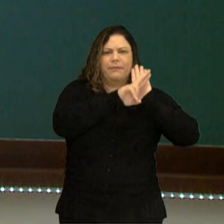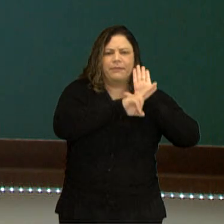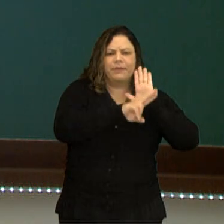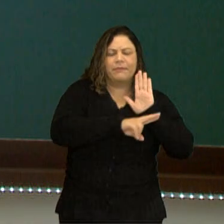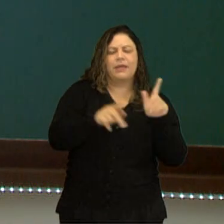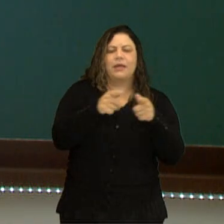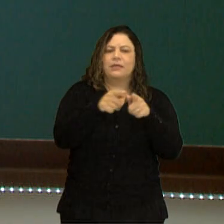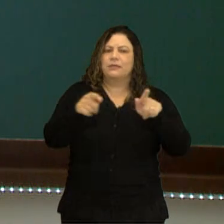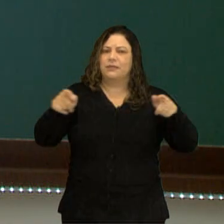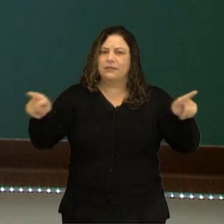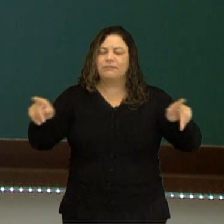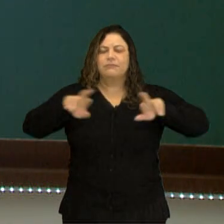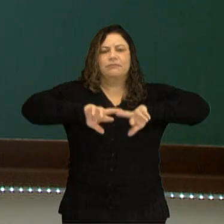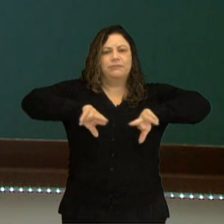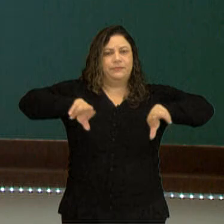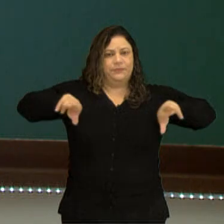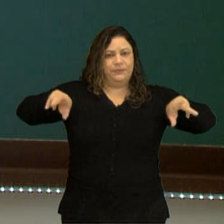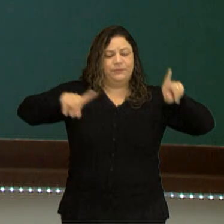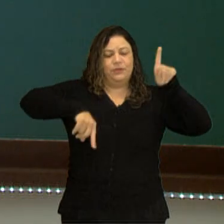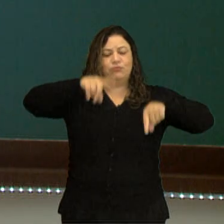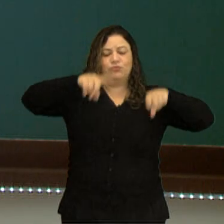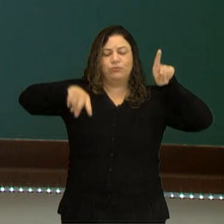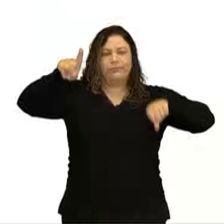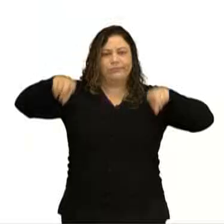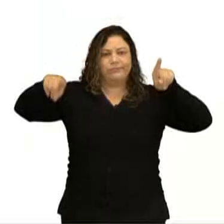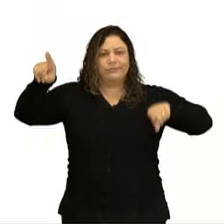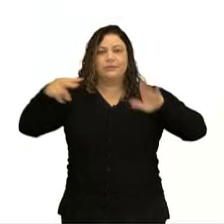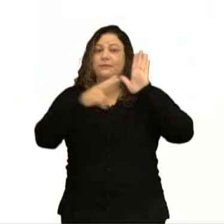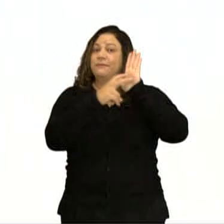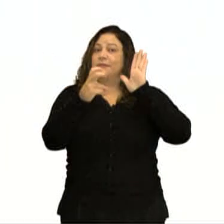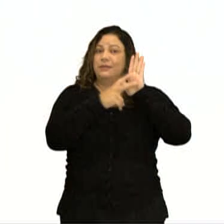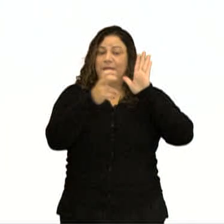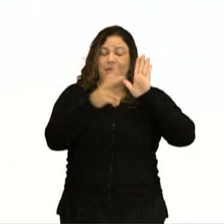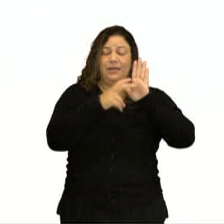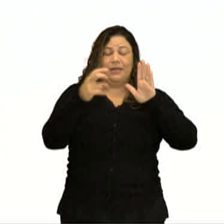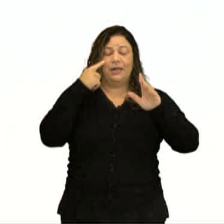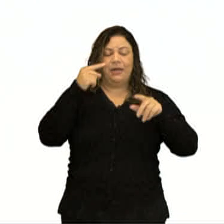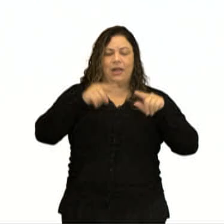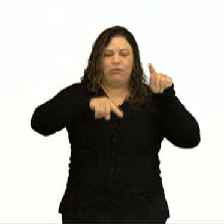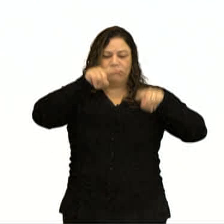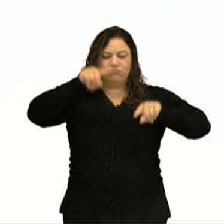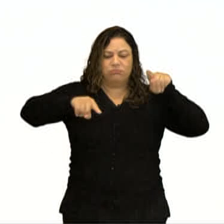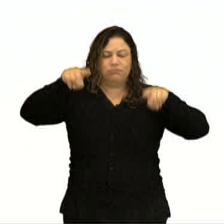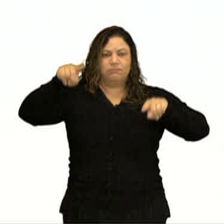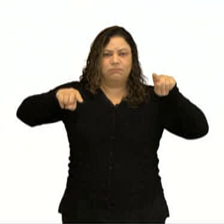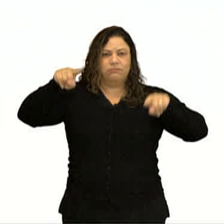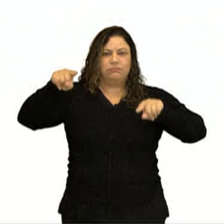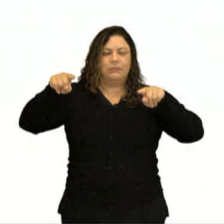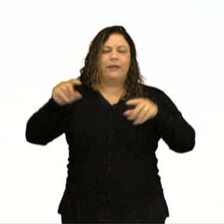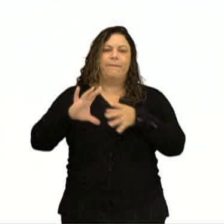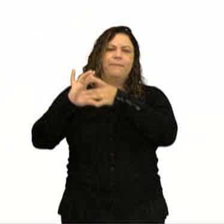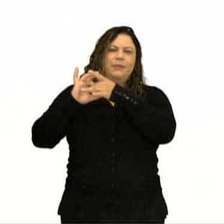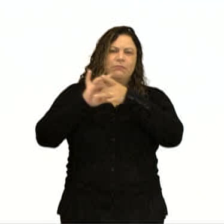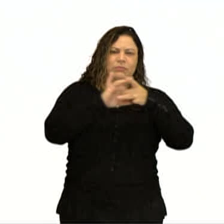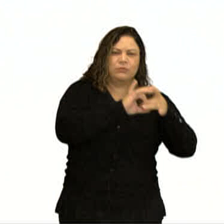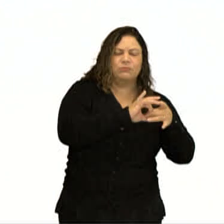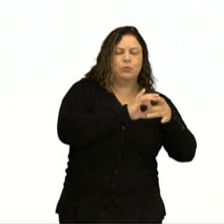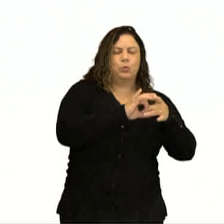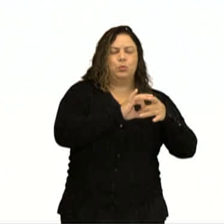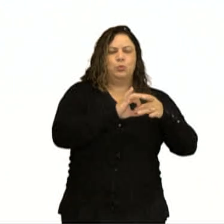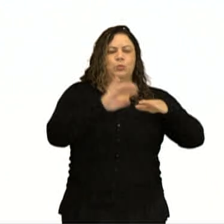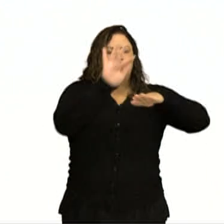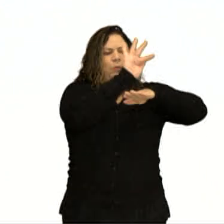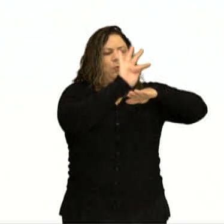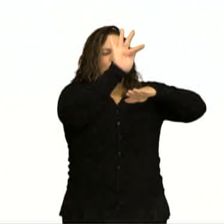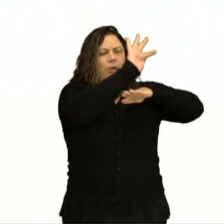gramaticais, diversificação vocabular, registro cuidadoso, complexo e erudito.